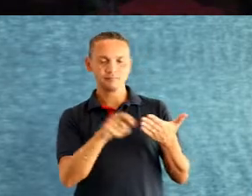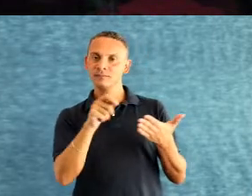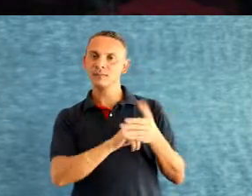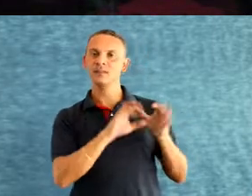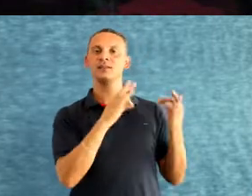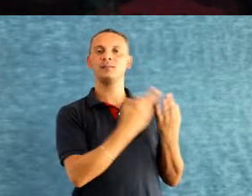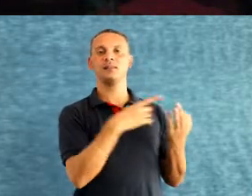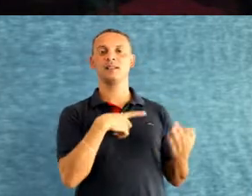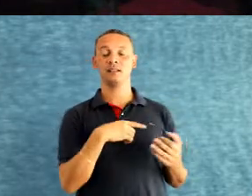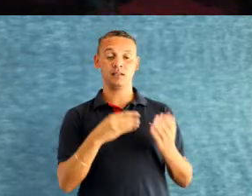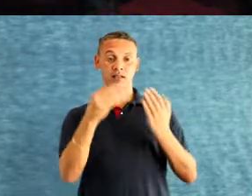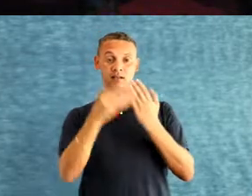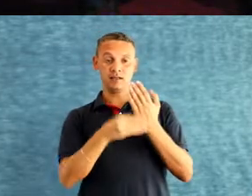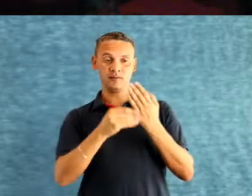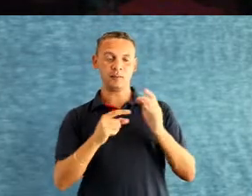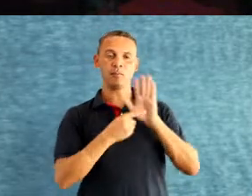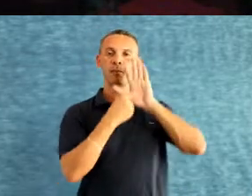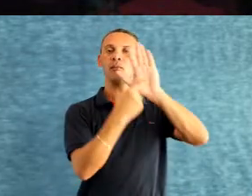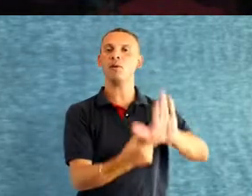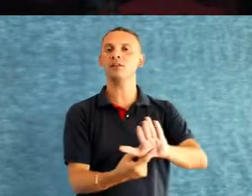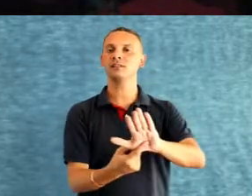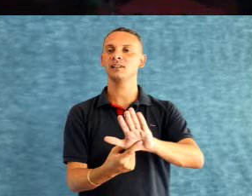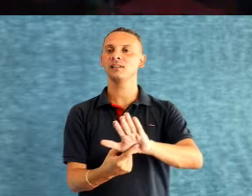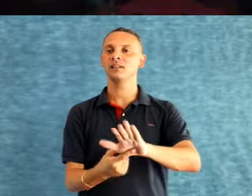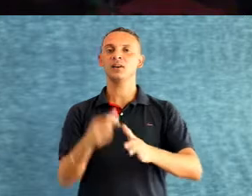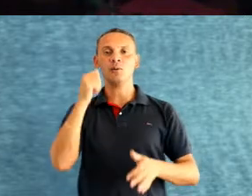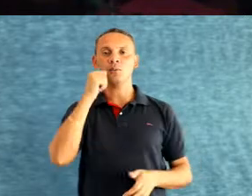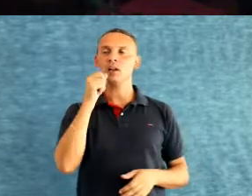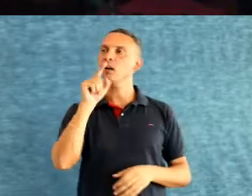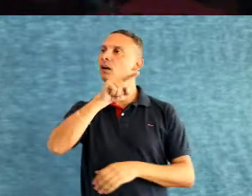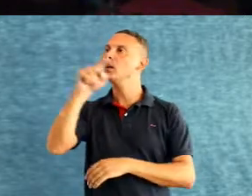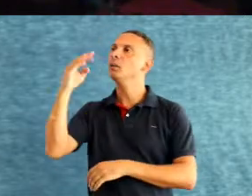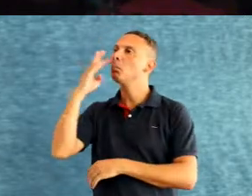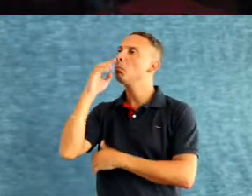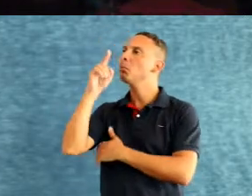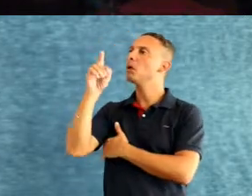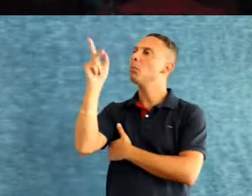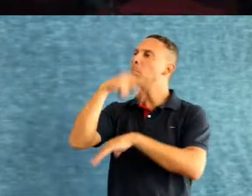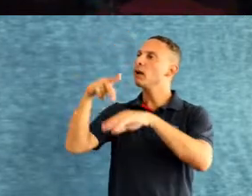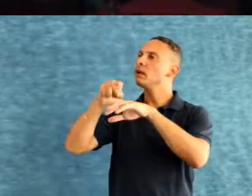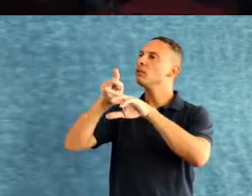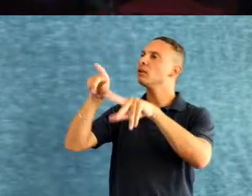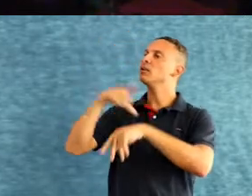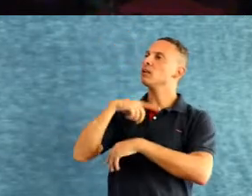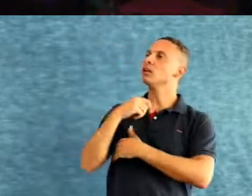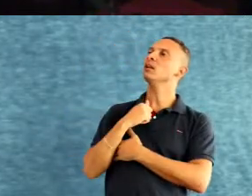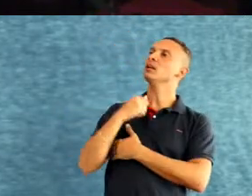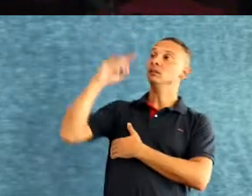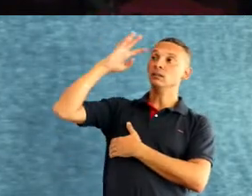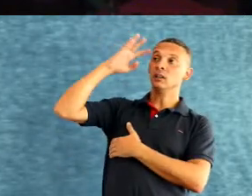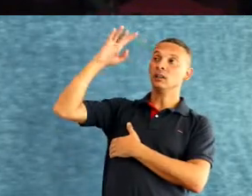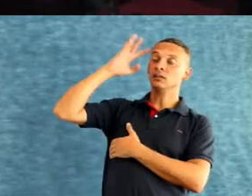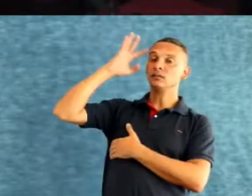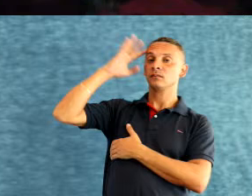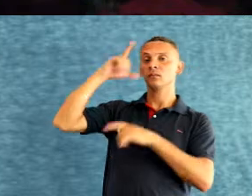pretendem revelar, bem ao gosto da época, suas impressões dos países que conhece, bem como as reflexões perante